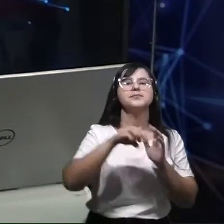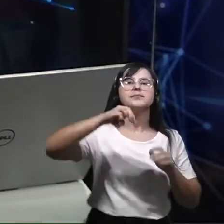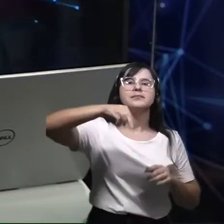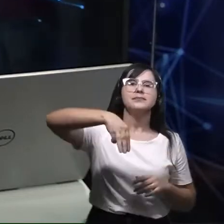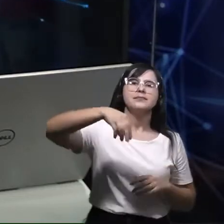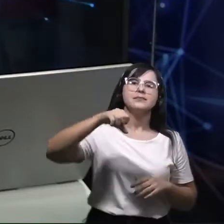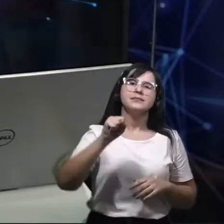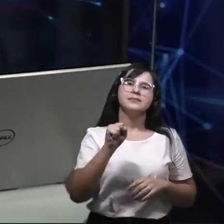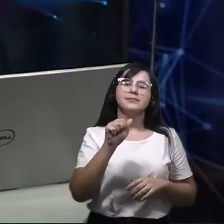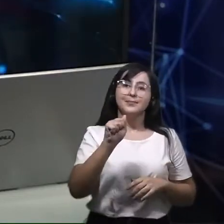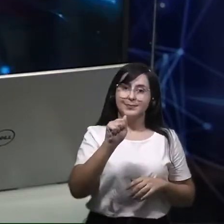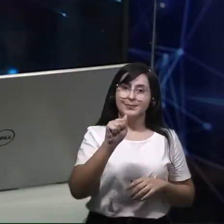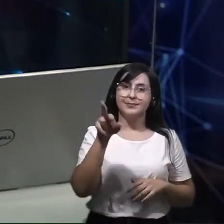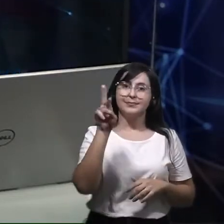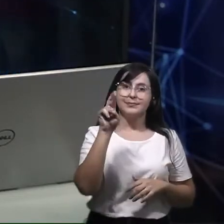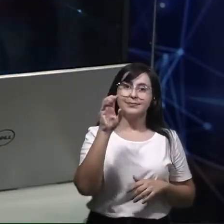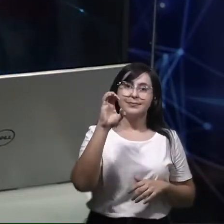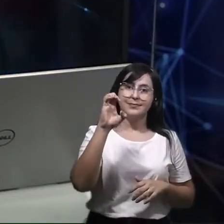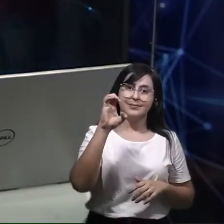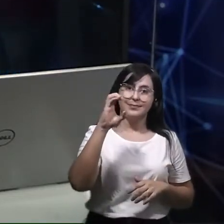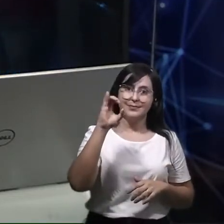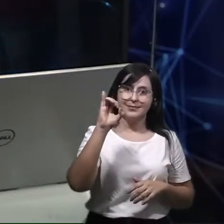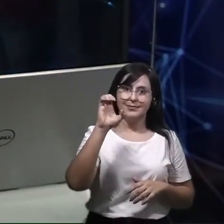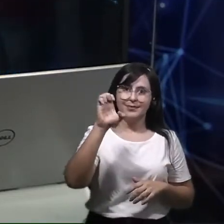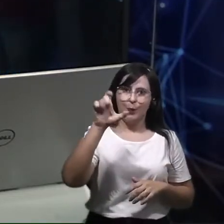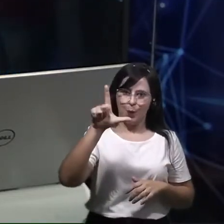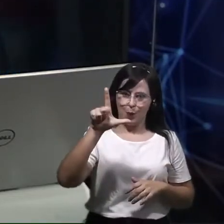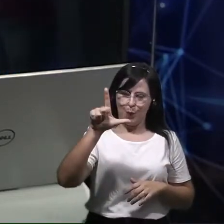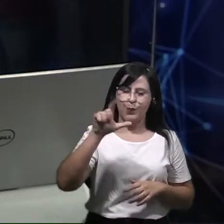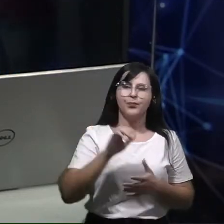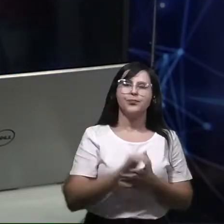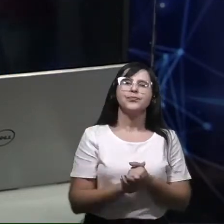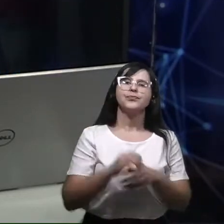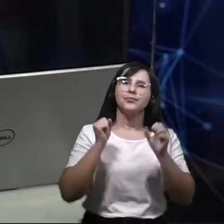único candidato que não participou foi o candidato Maciel Carneiro. Então,